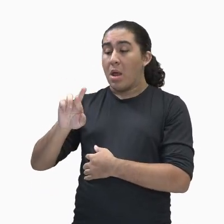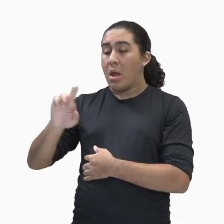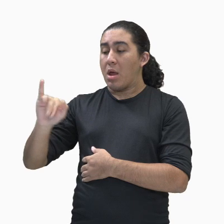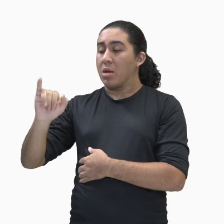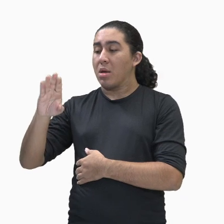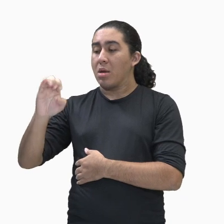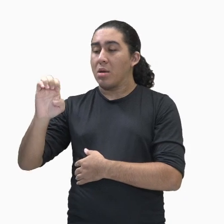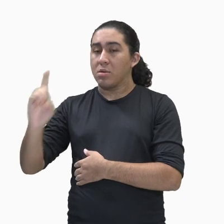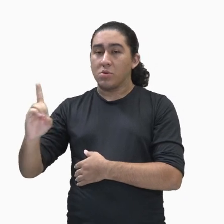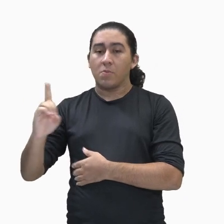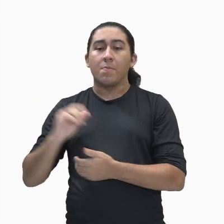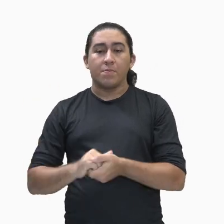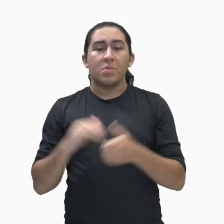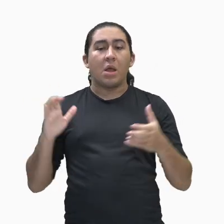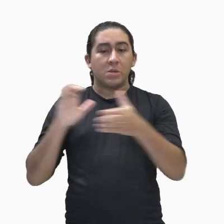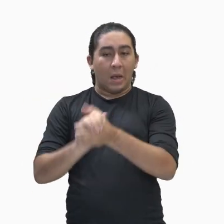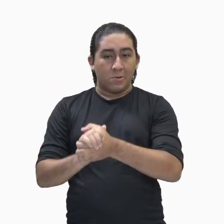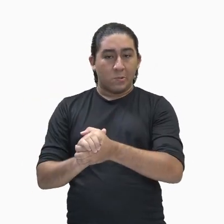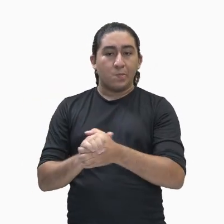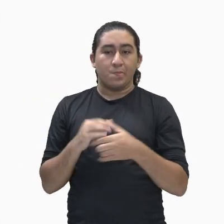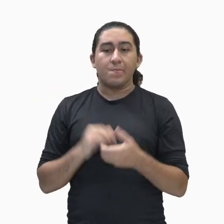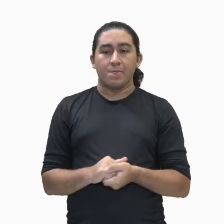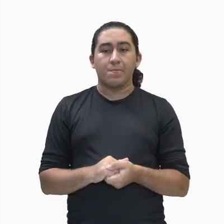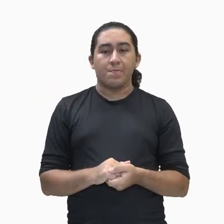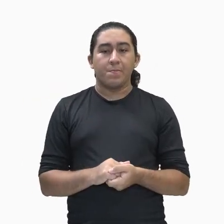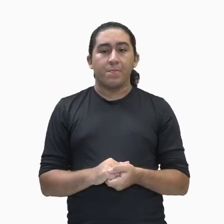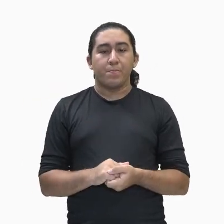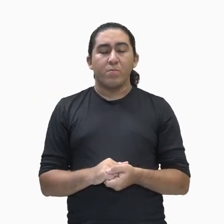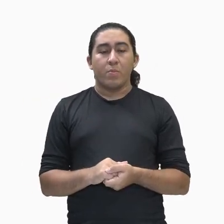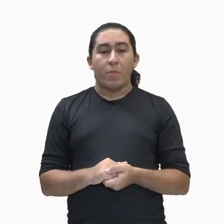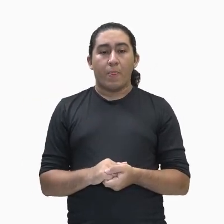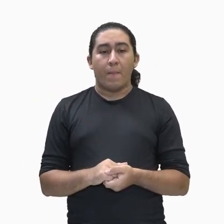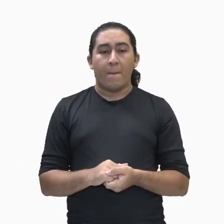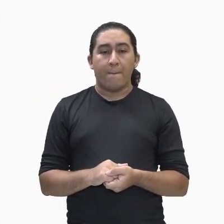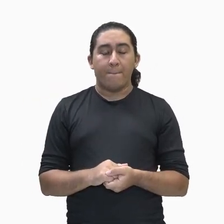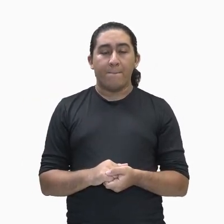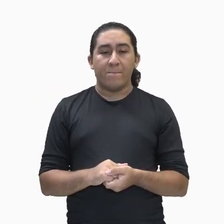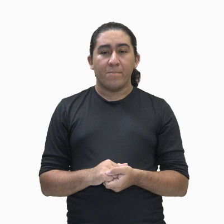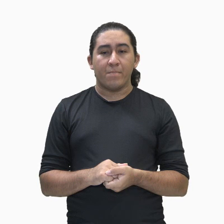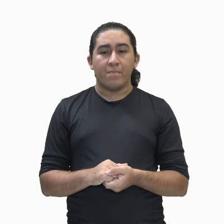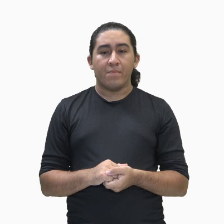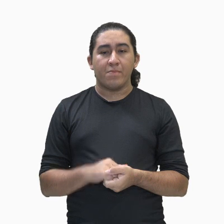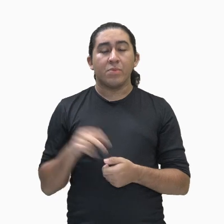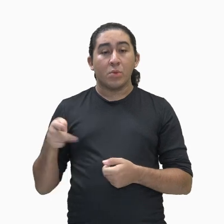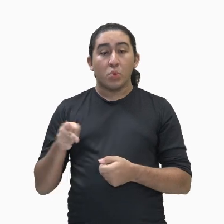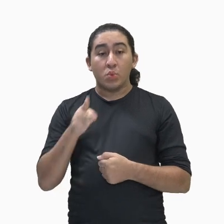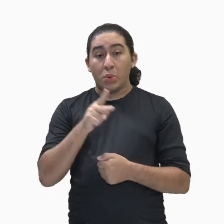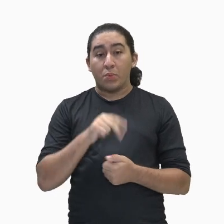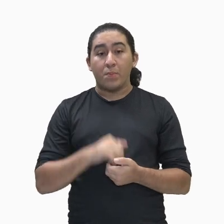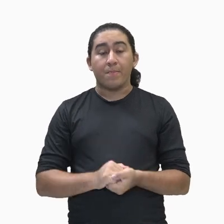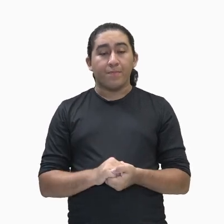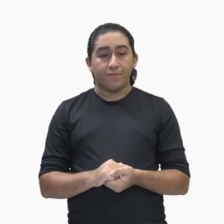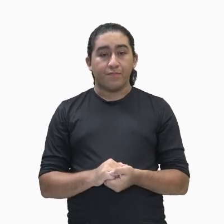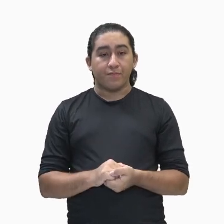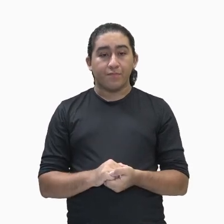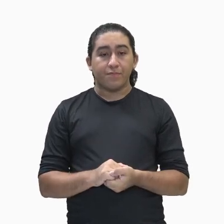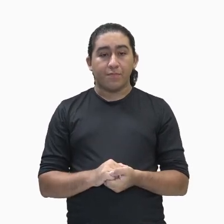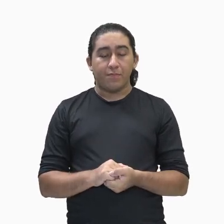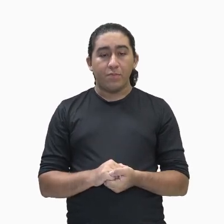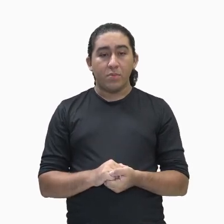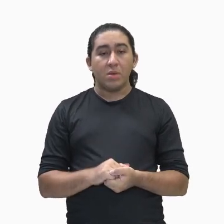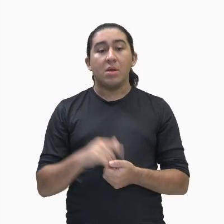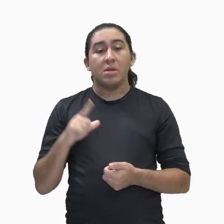Brother. Esse R bem fechadinho. Brother. Continuando, agora a palavra irmã, que é